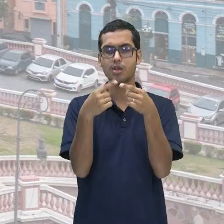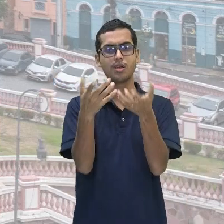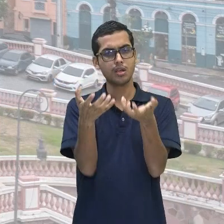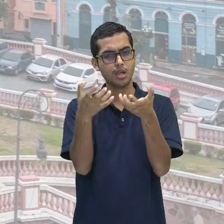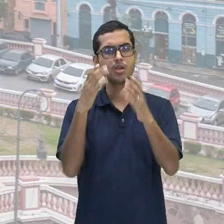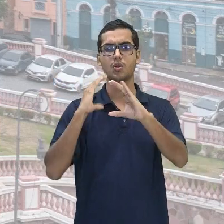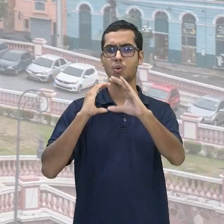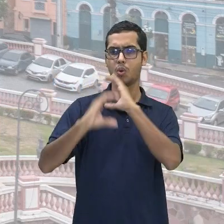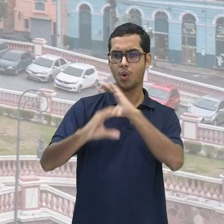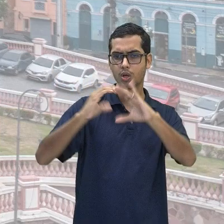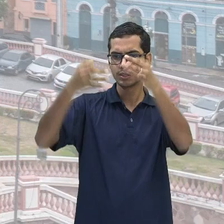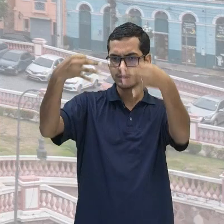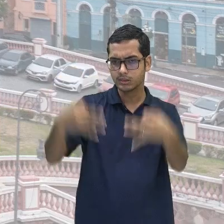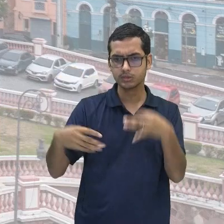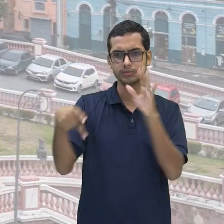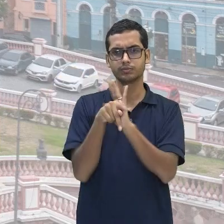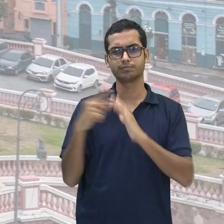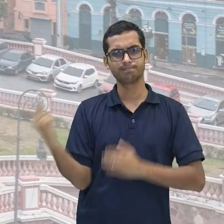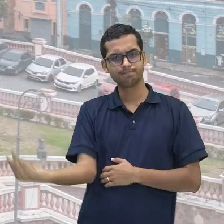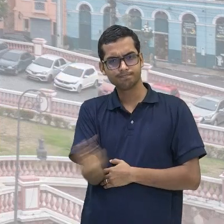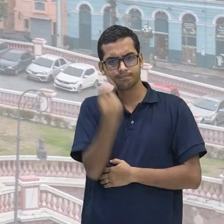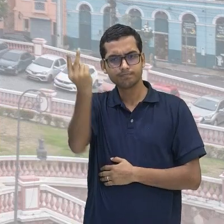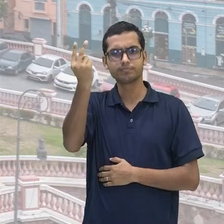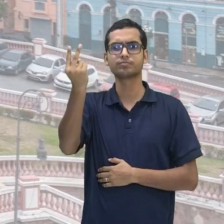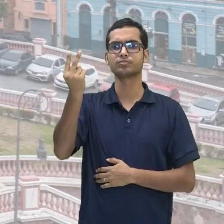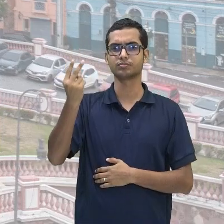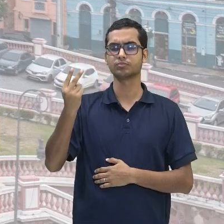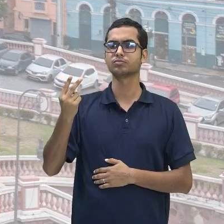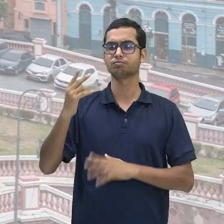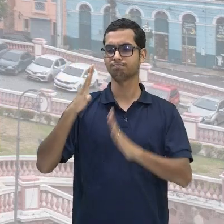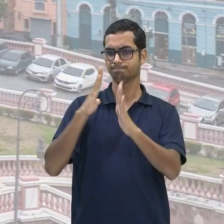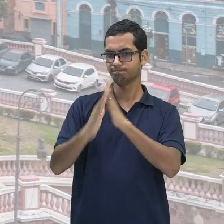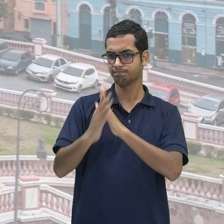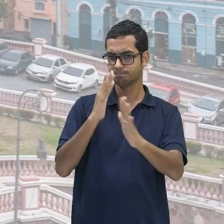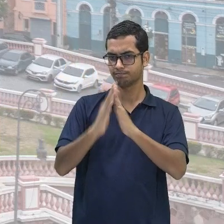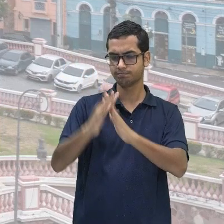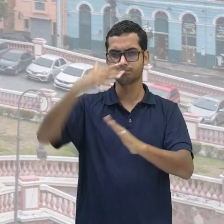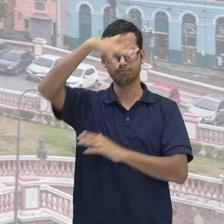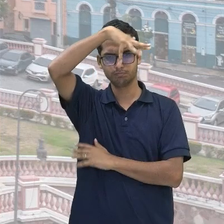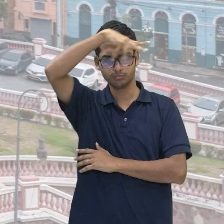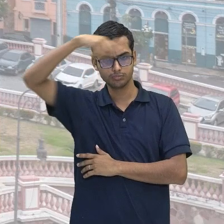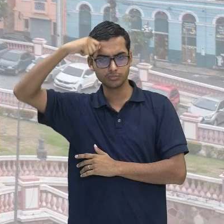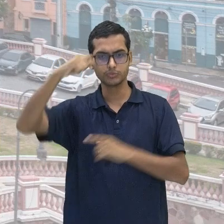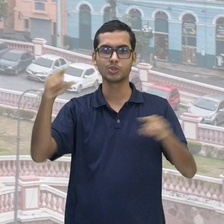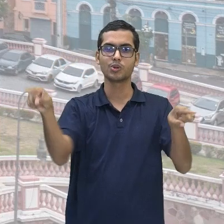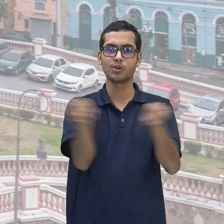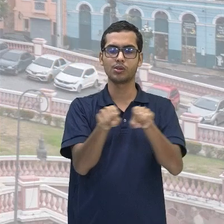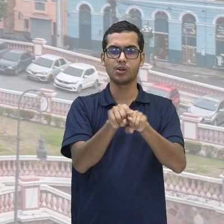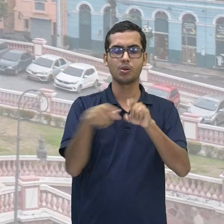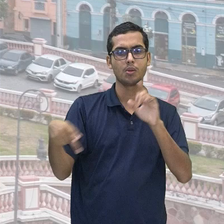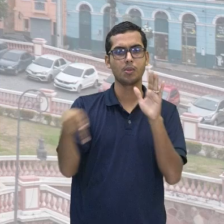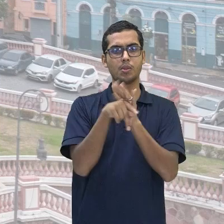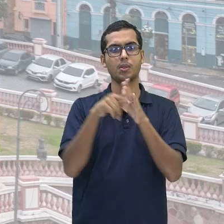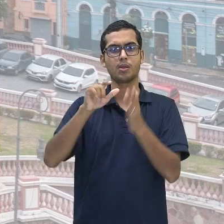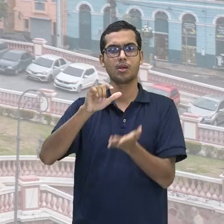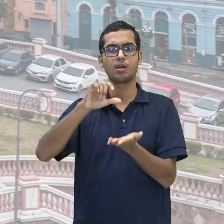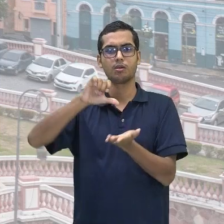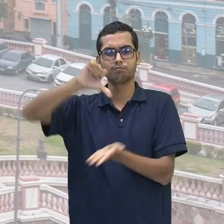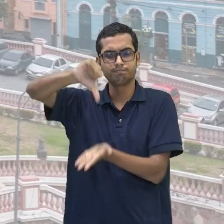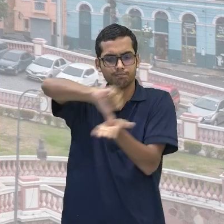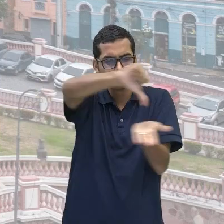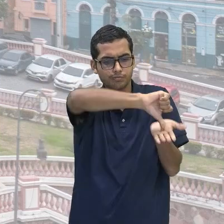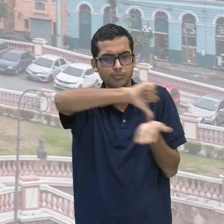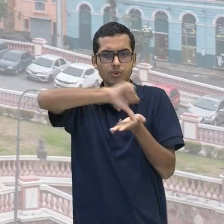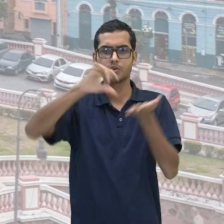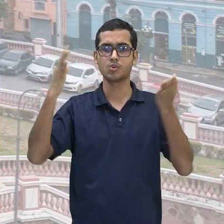justamente esta valorização do centro de Manaus e do seu ponto turístico. É uma imagem